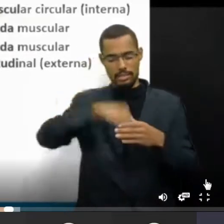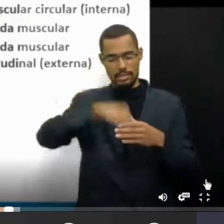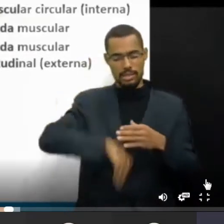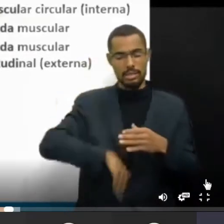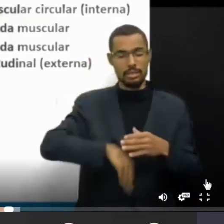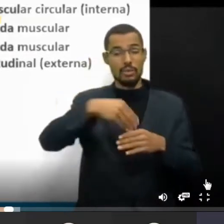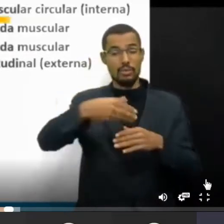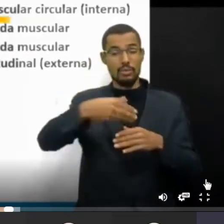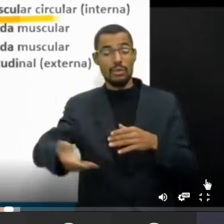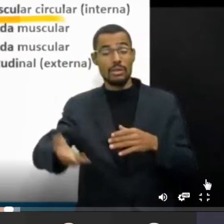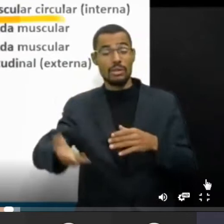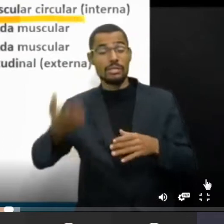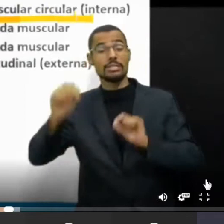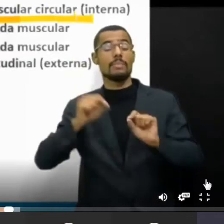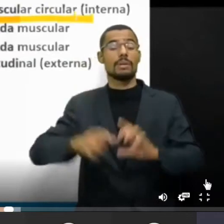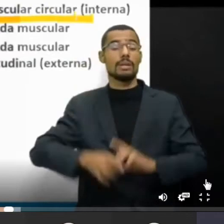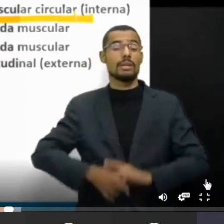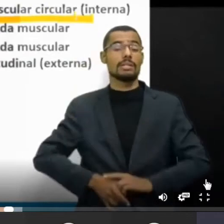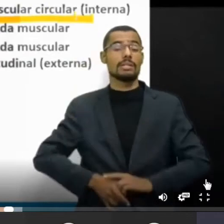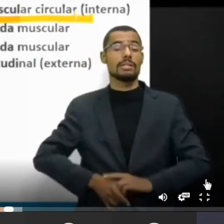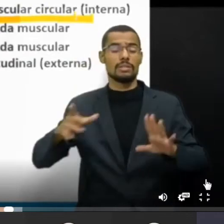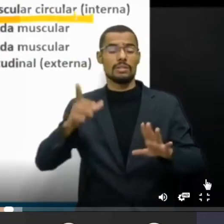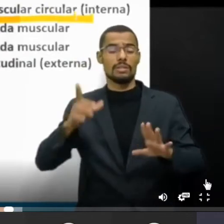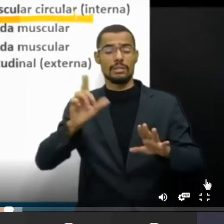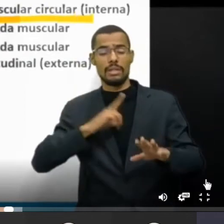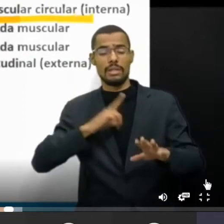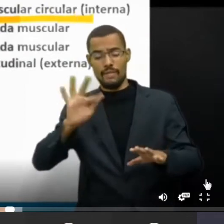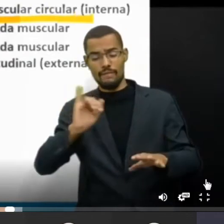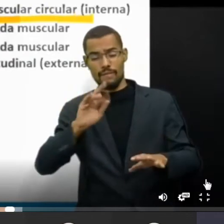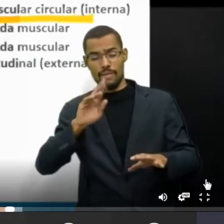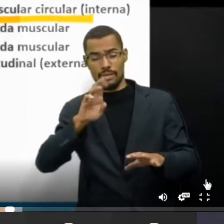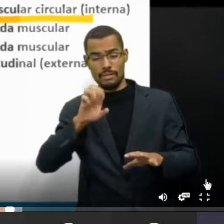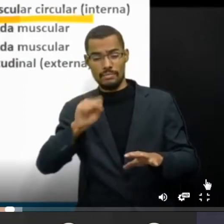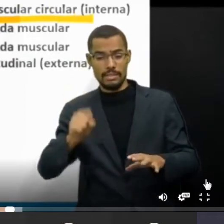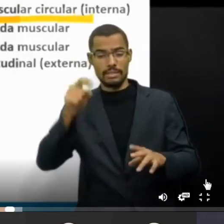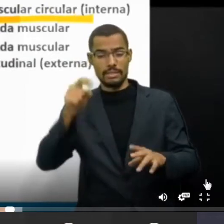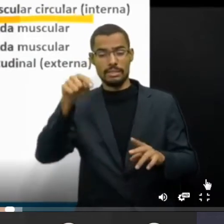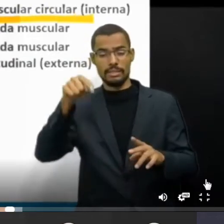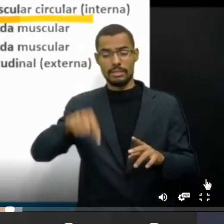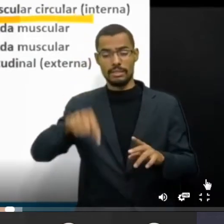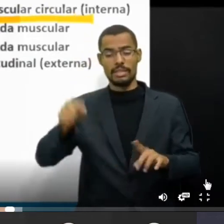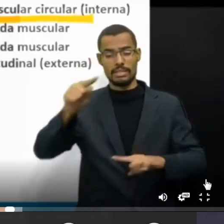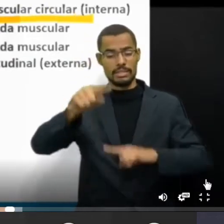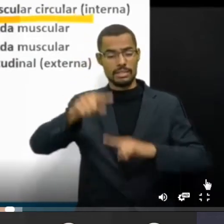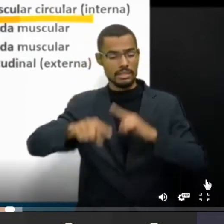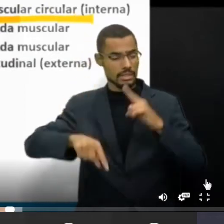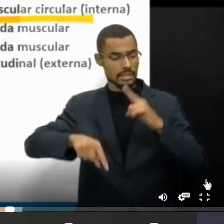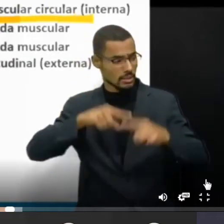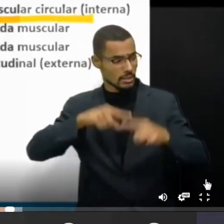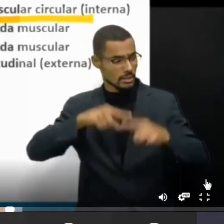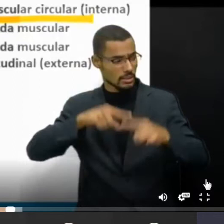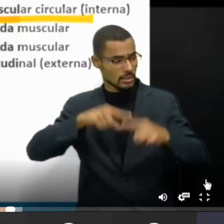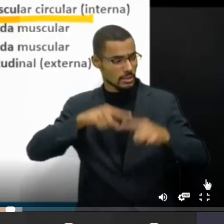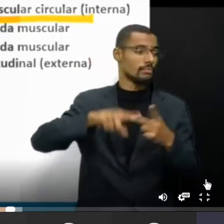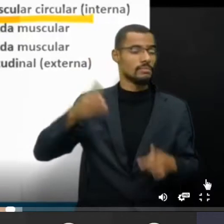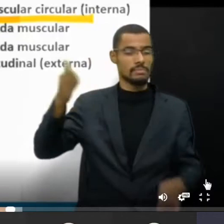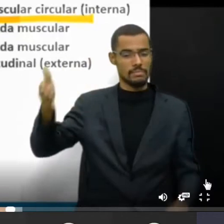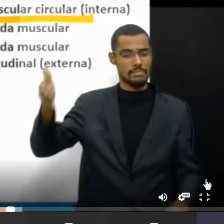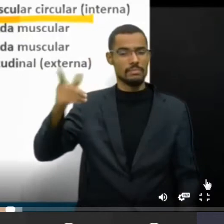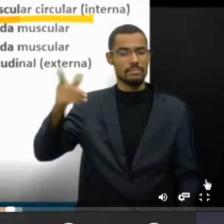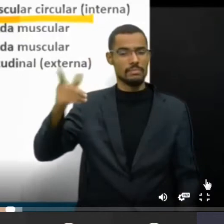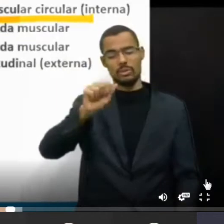a externa? É a disposição das fibras musculares. Então, eu tenho aqui fibras circulares e aqui eu tenho fibras